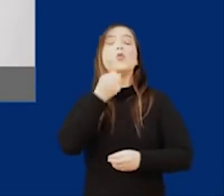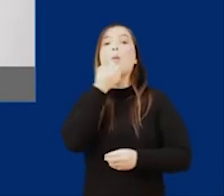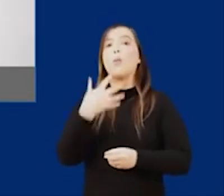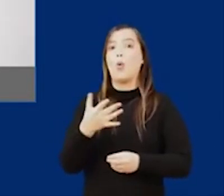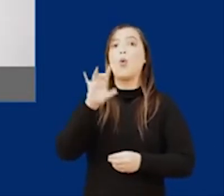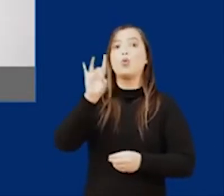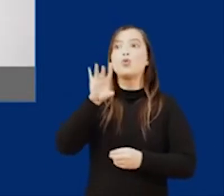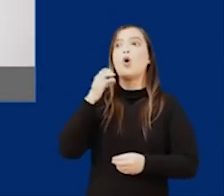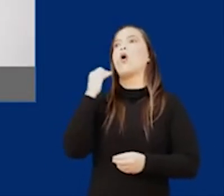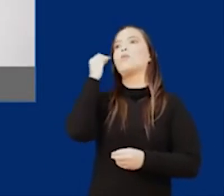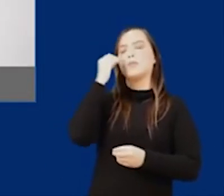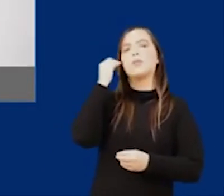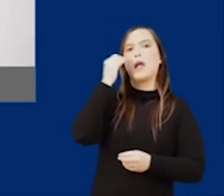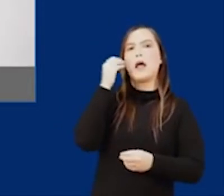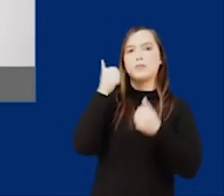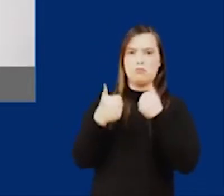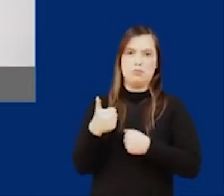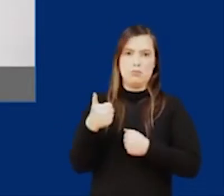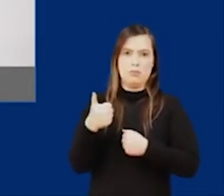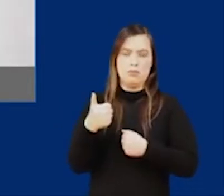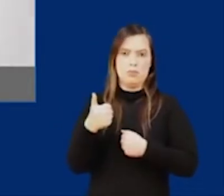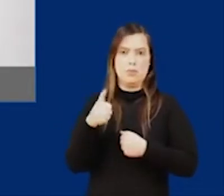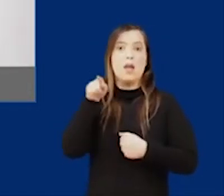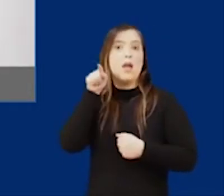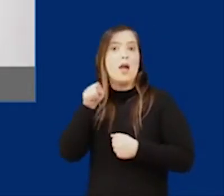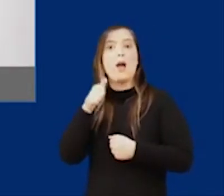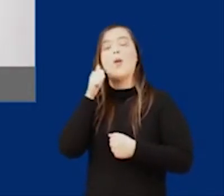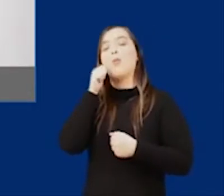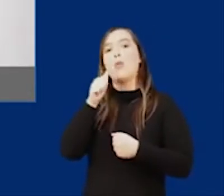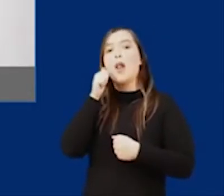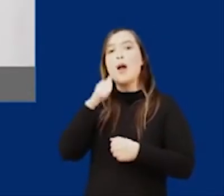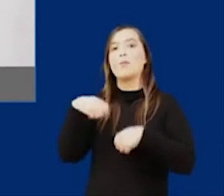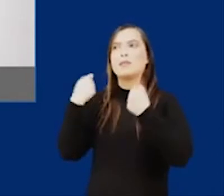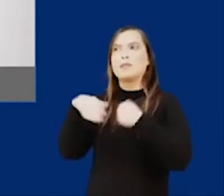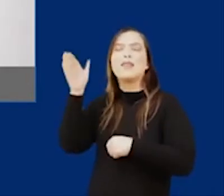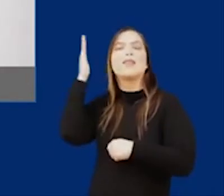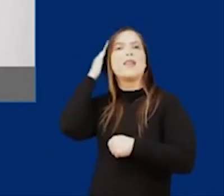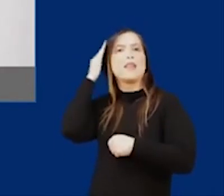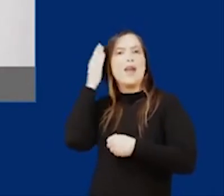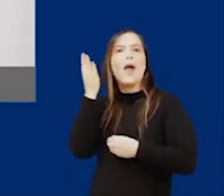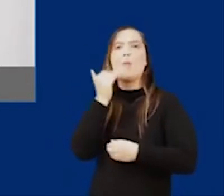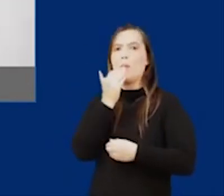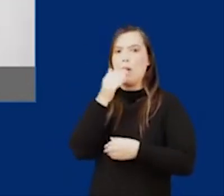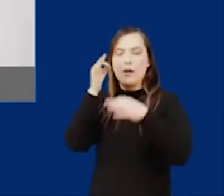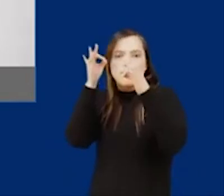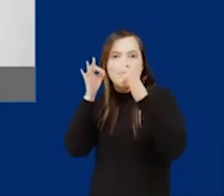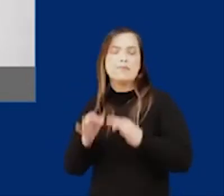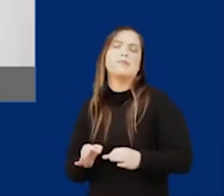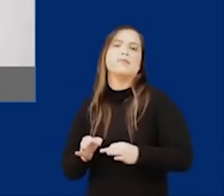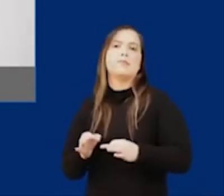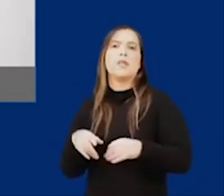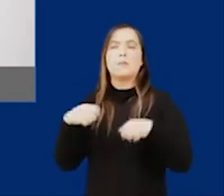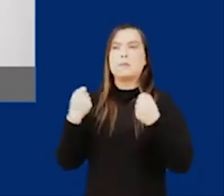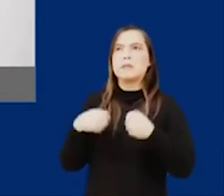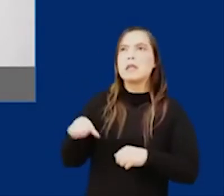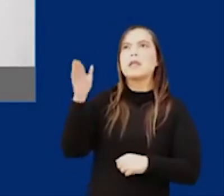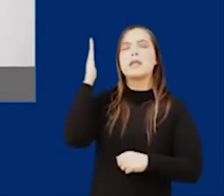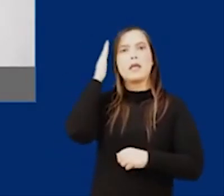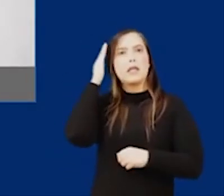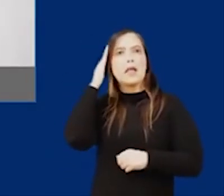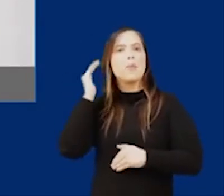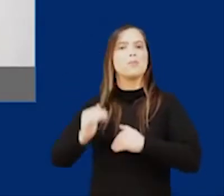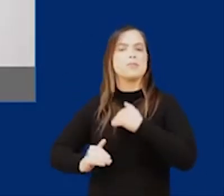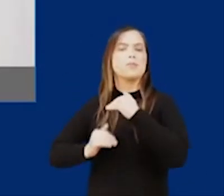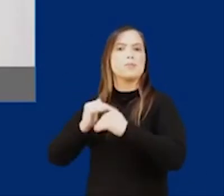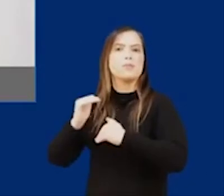experiências positivas. Então, essa mulher precisa compreender sobre alimentação, ela precisa entender quais são os processos,